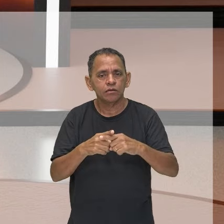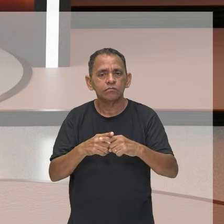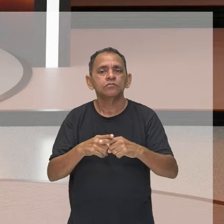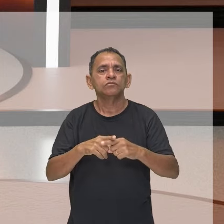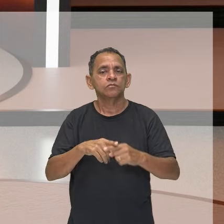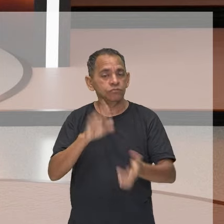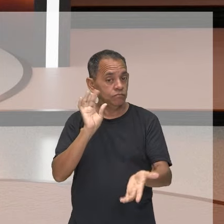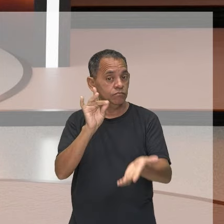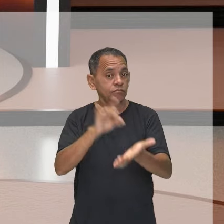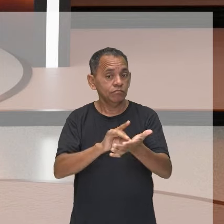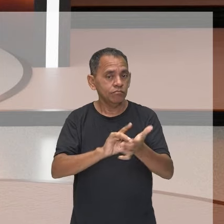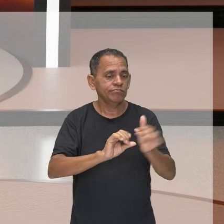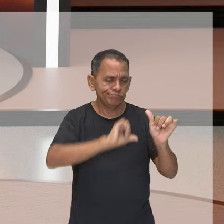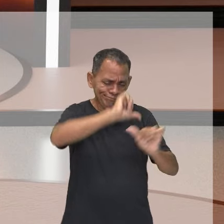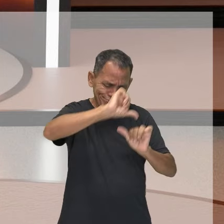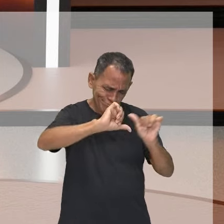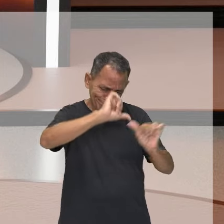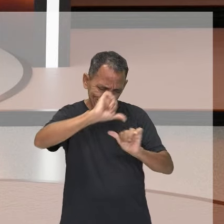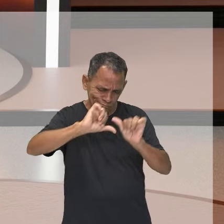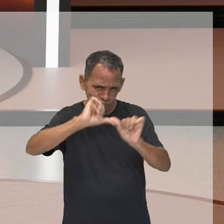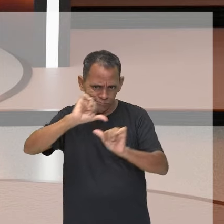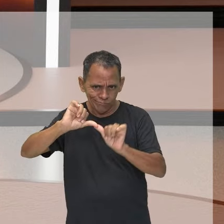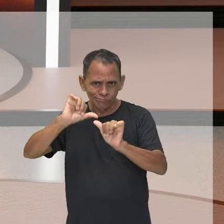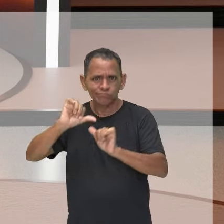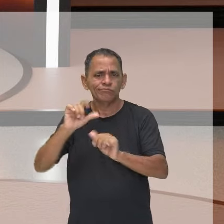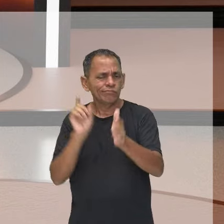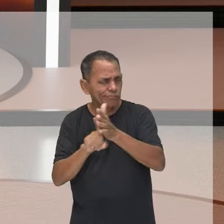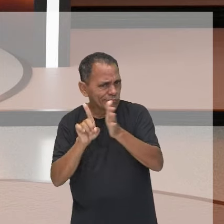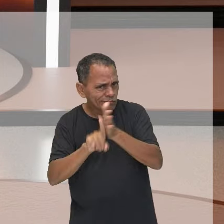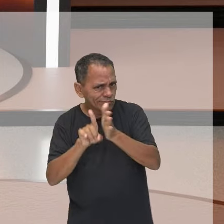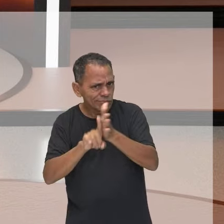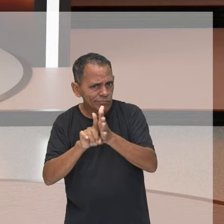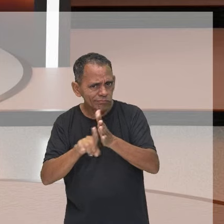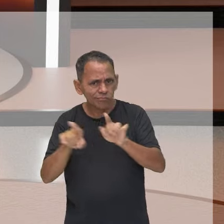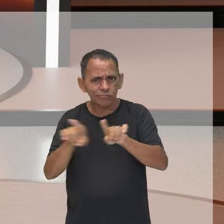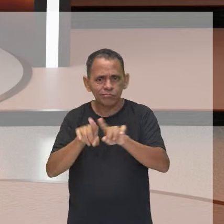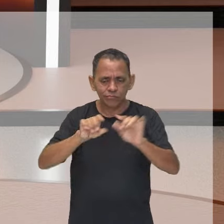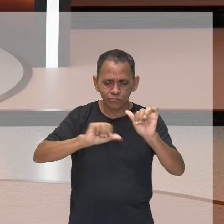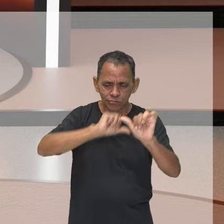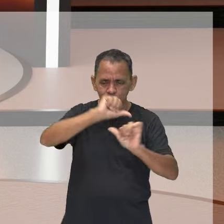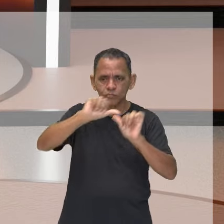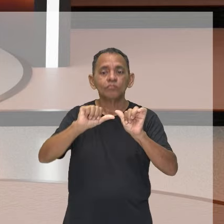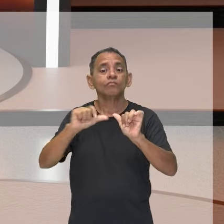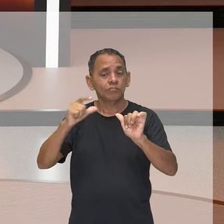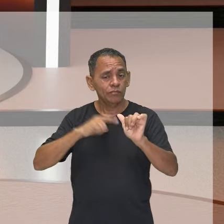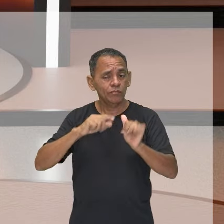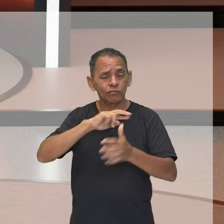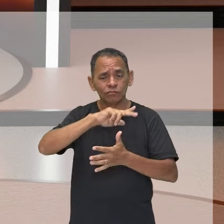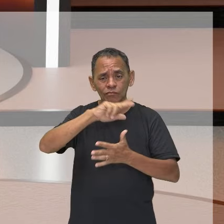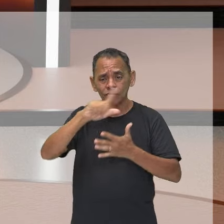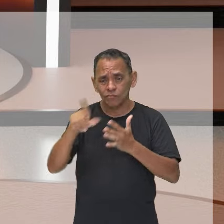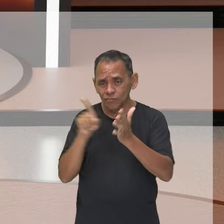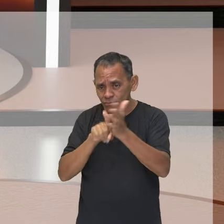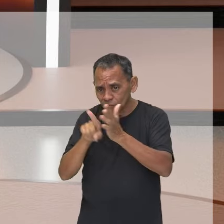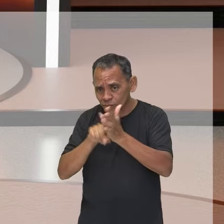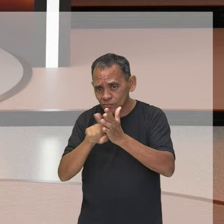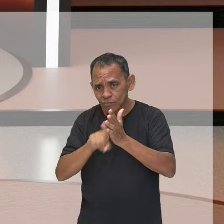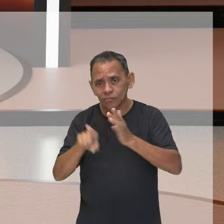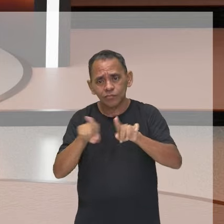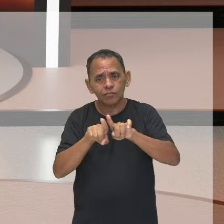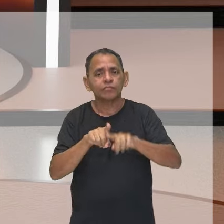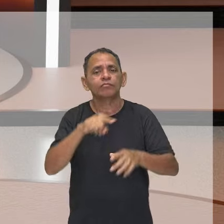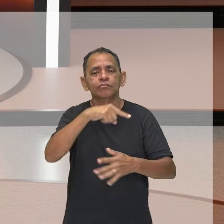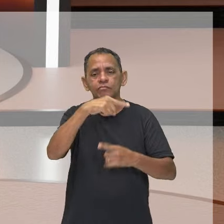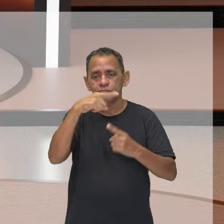em constante questionamento, né? A filosofia está em constantes interrogações. E esses tipos de conhecimento